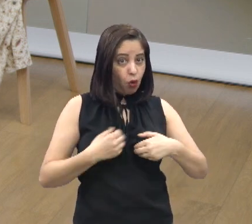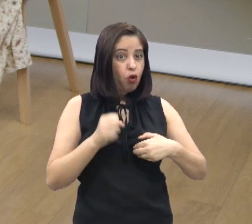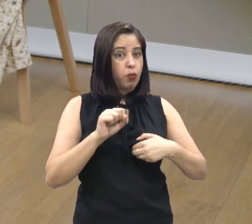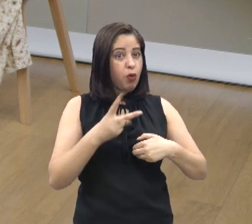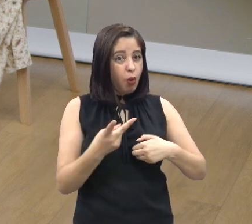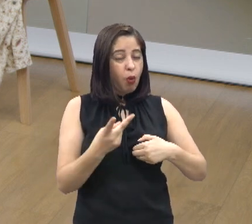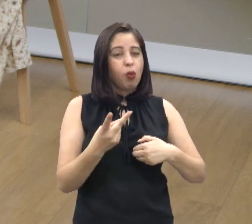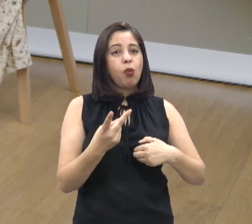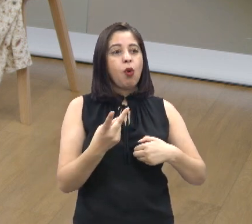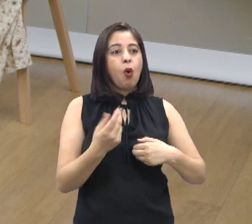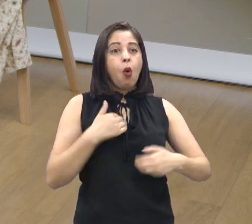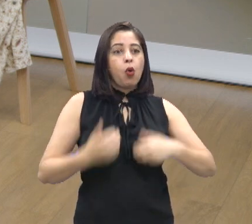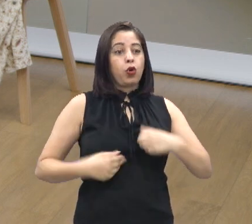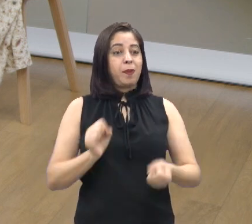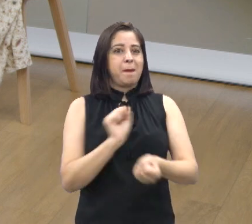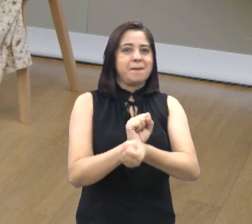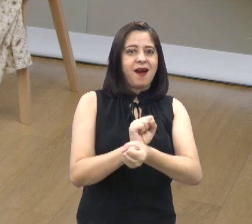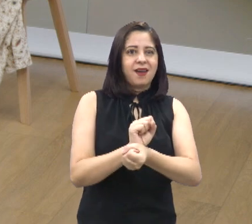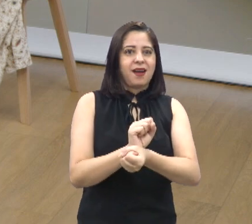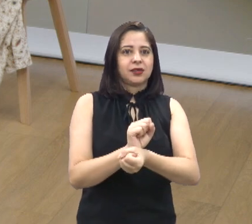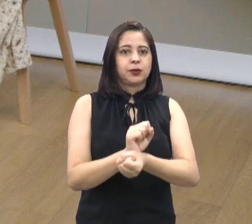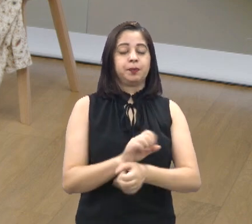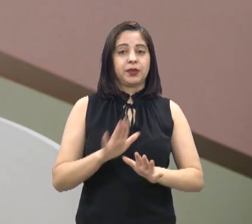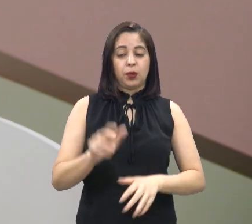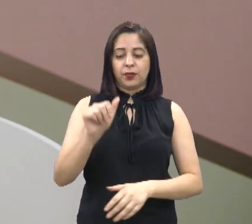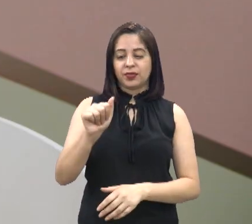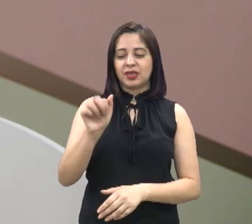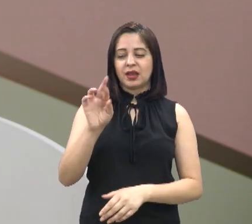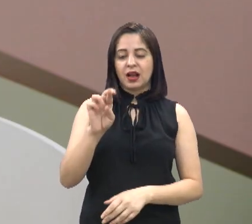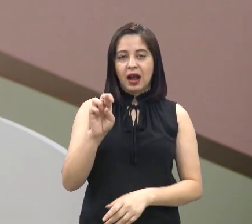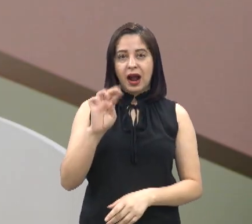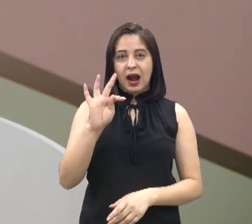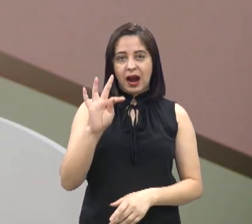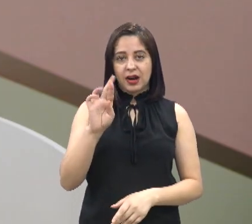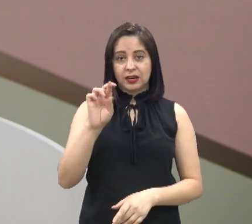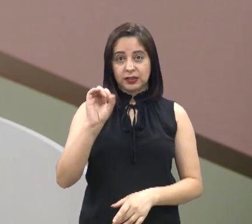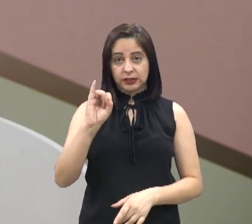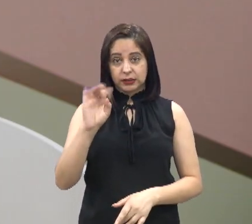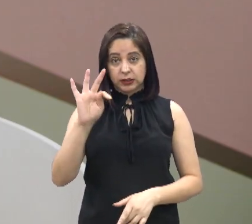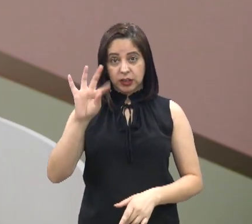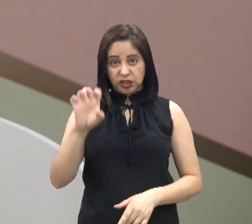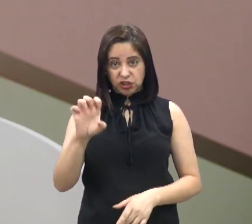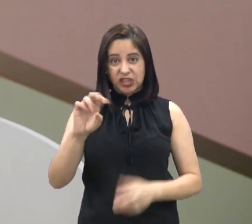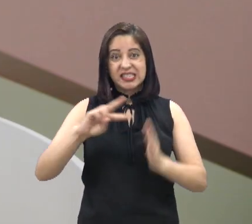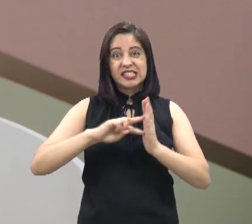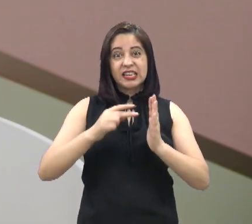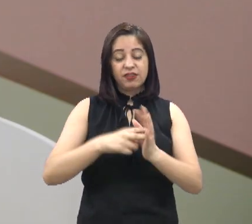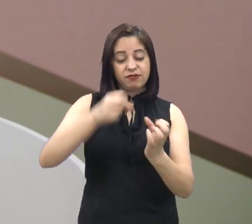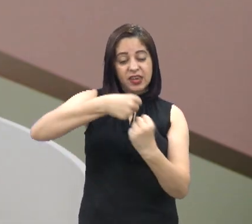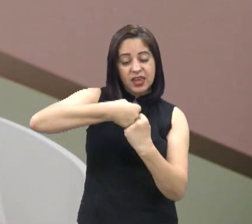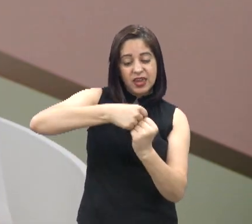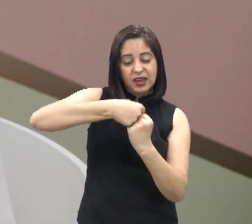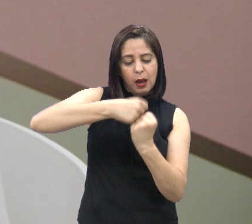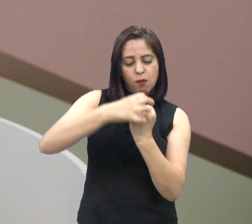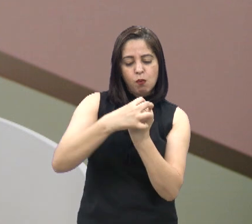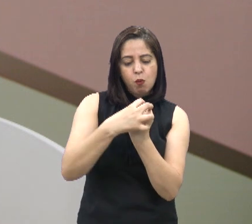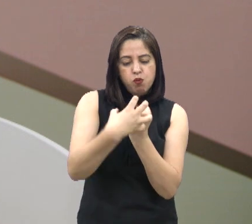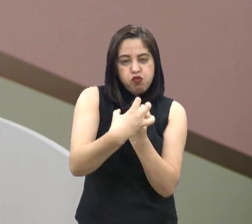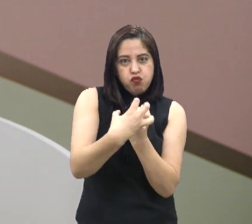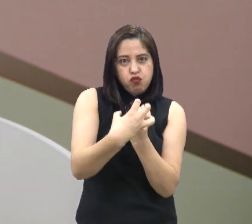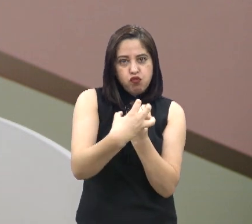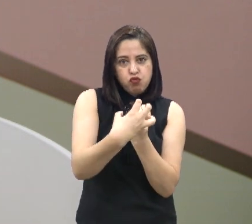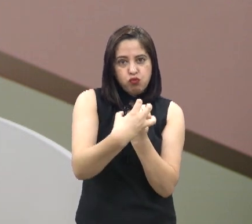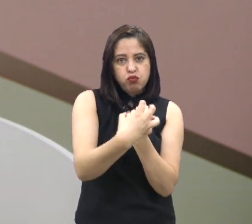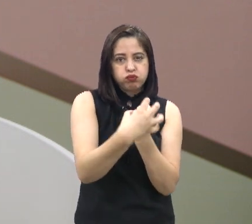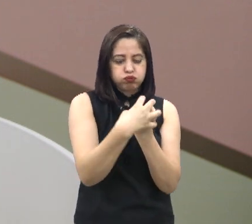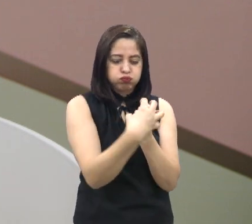artralgia. A artrite é quando essa articulação está inflamada. Então, quando o paciente nos procura, ele vai dizer, olha, minha articulação